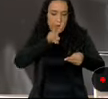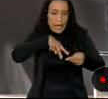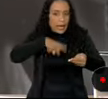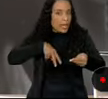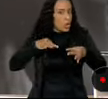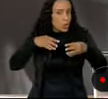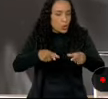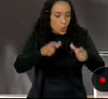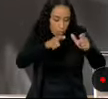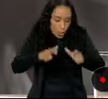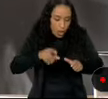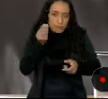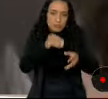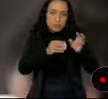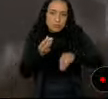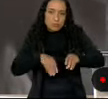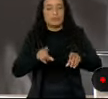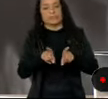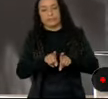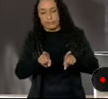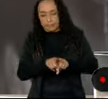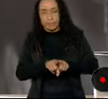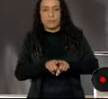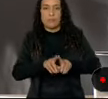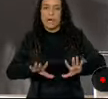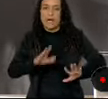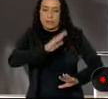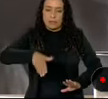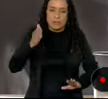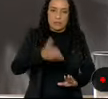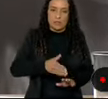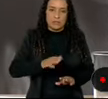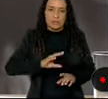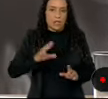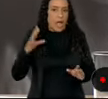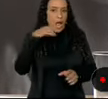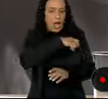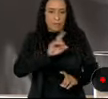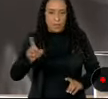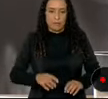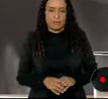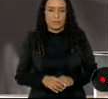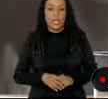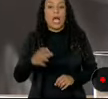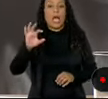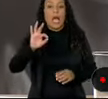para preenchimento, é muito importante isso, mas não será eliminado automaticamente, não. Novas autorizações, provavelmente,